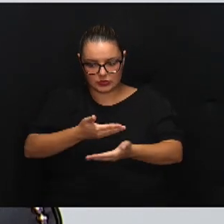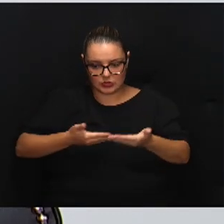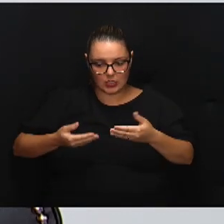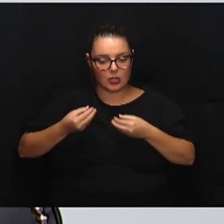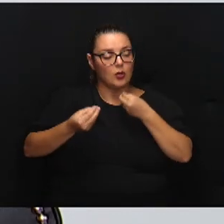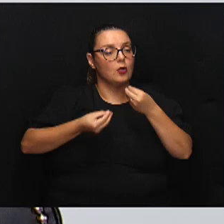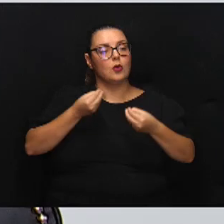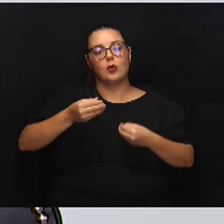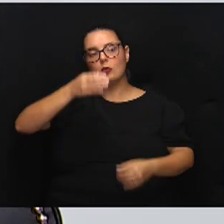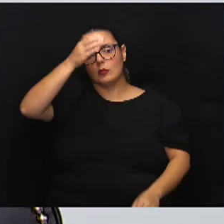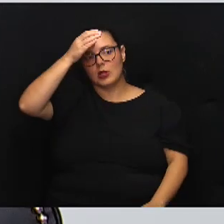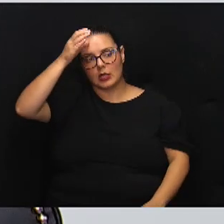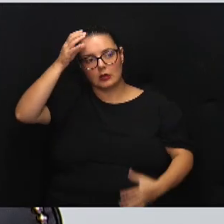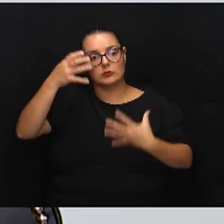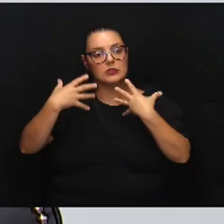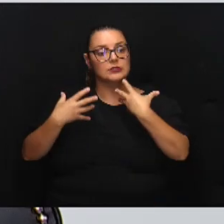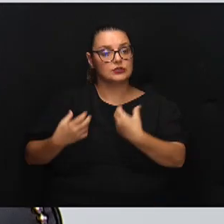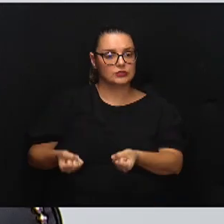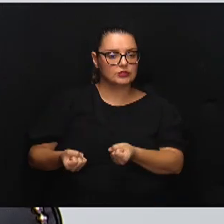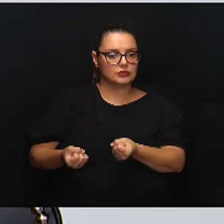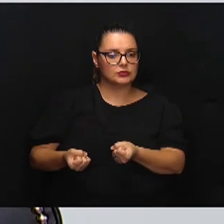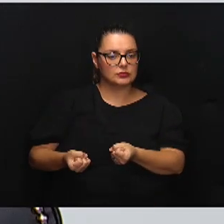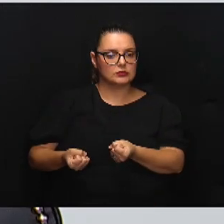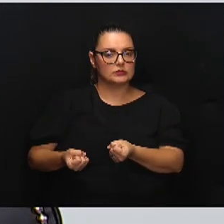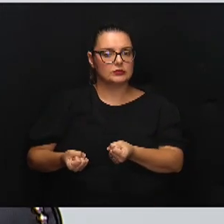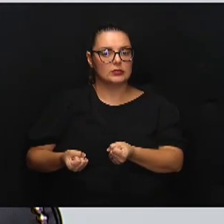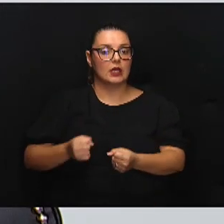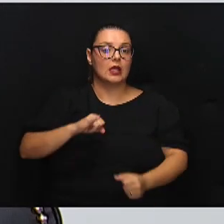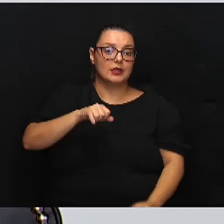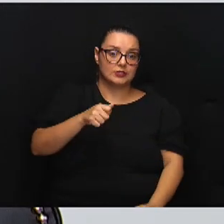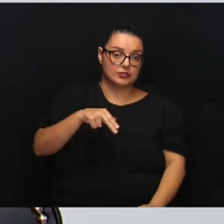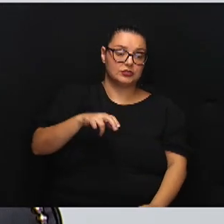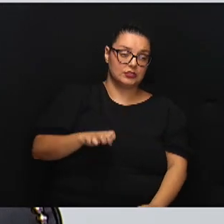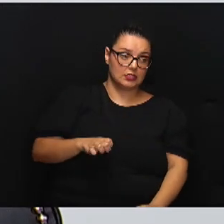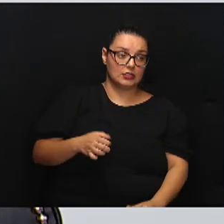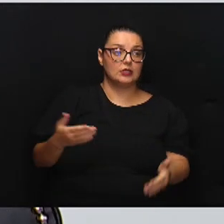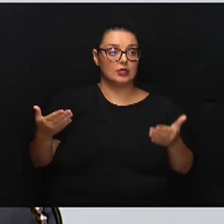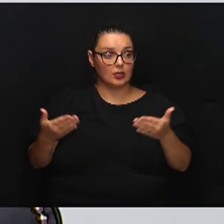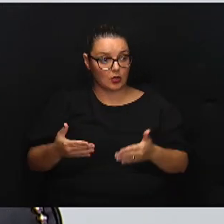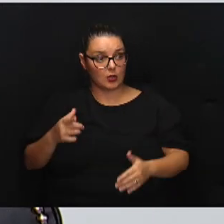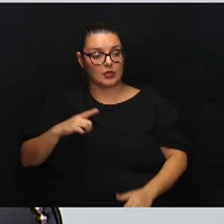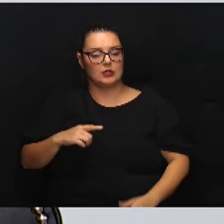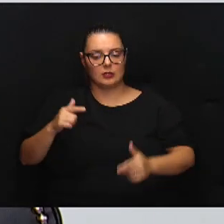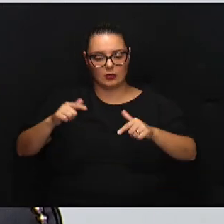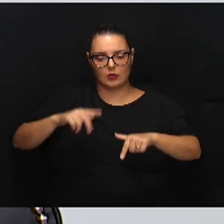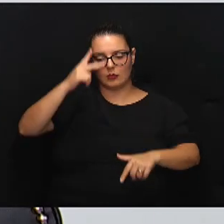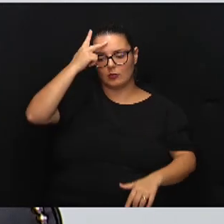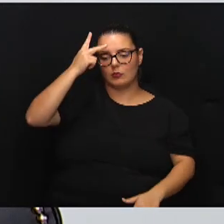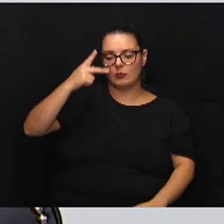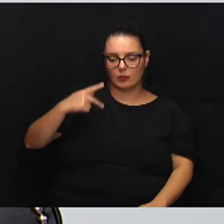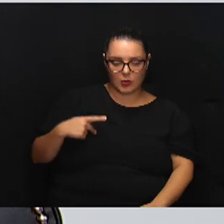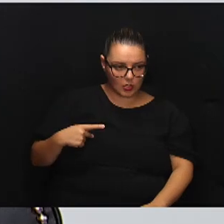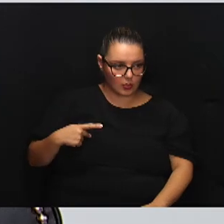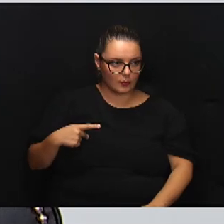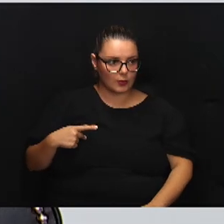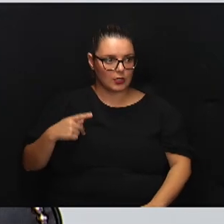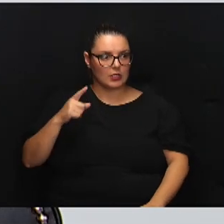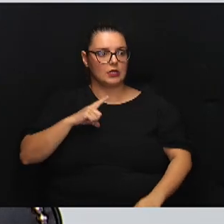que a clientela tem recebido essa Jaque que agora tem o seu espaço, que ela tem